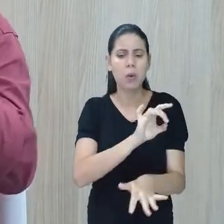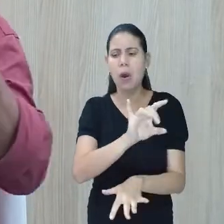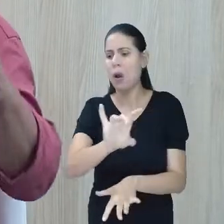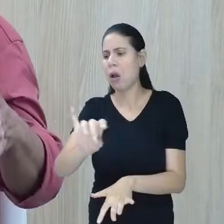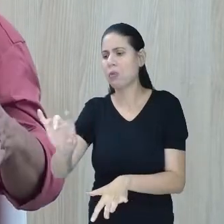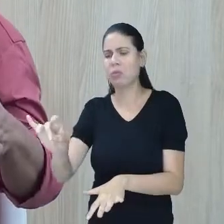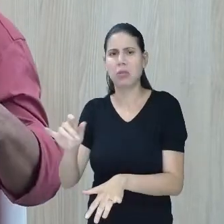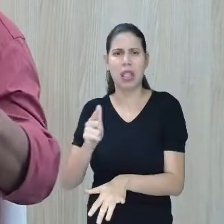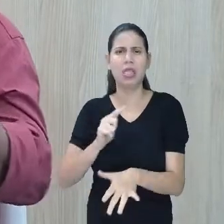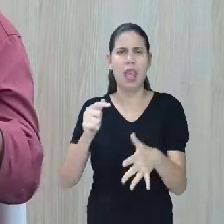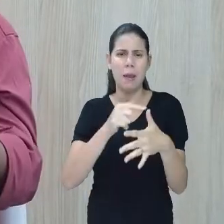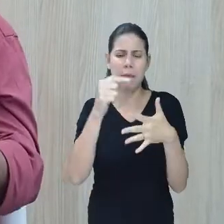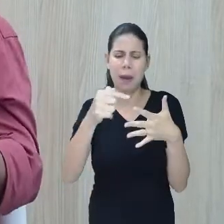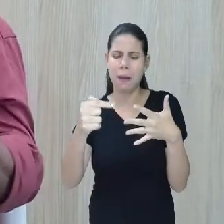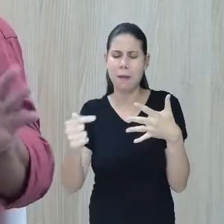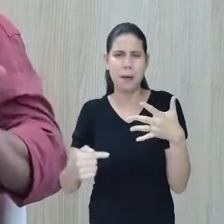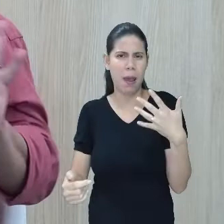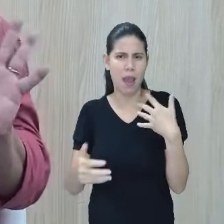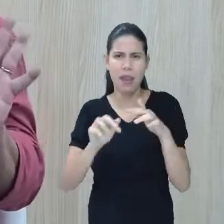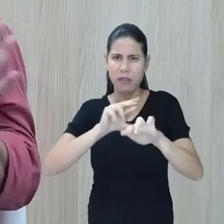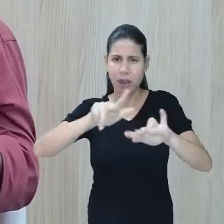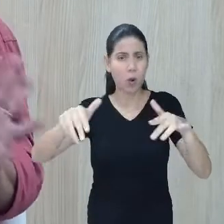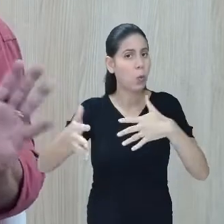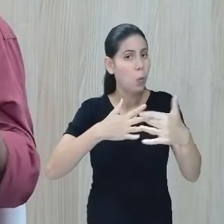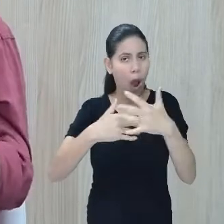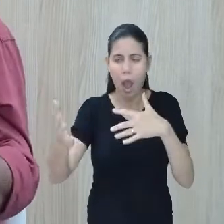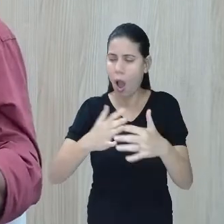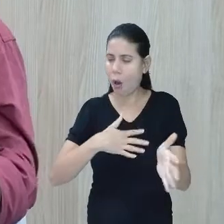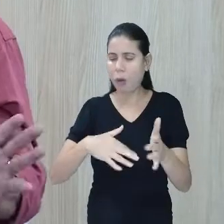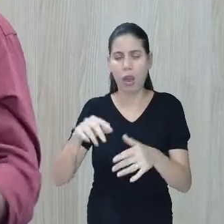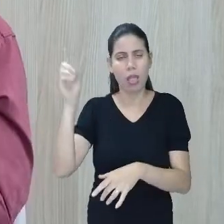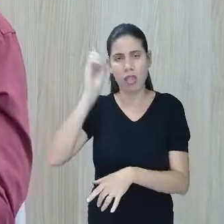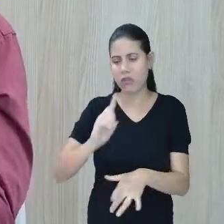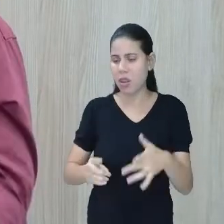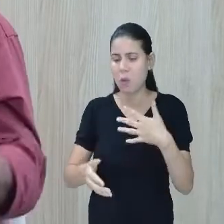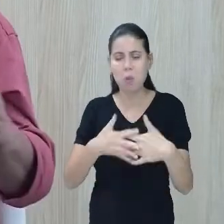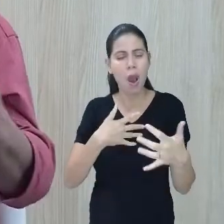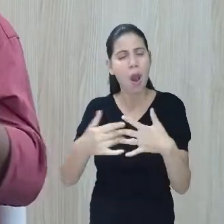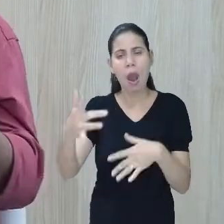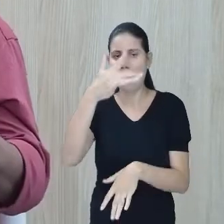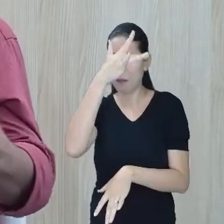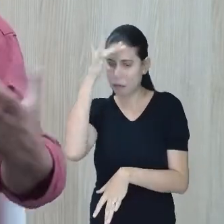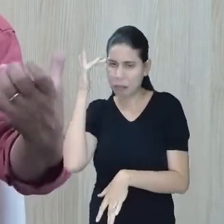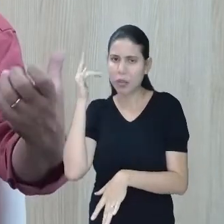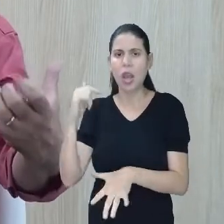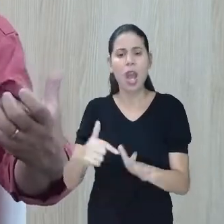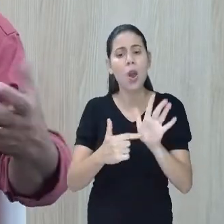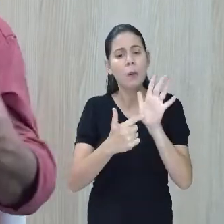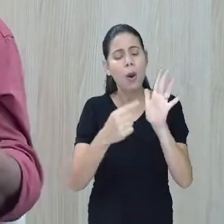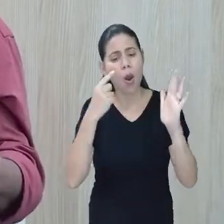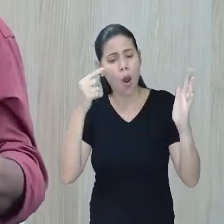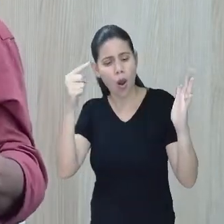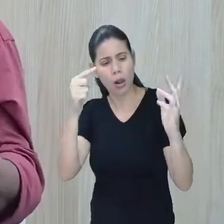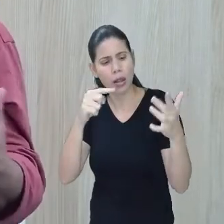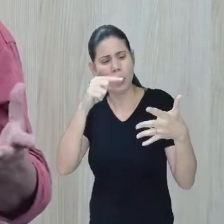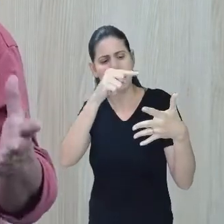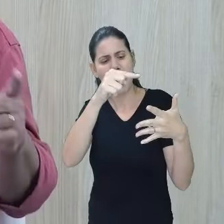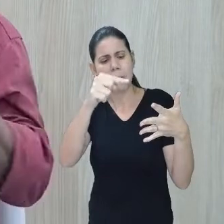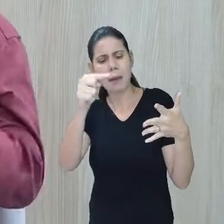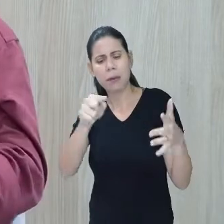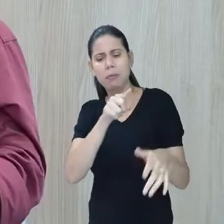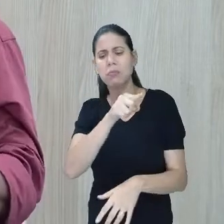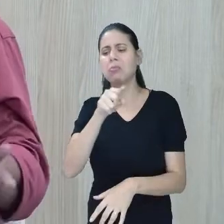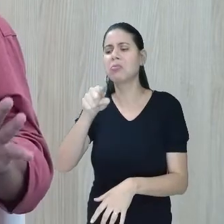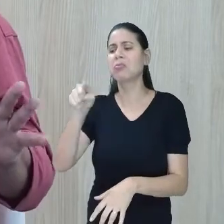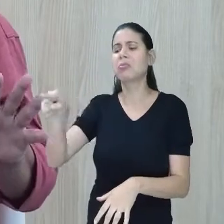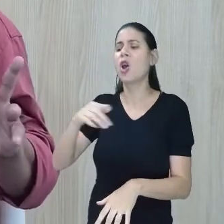alto, sax tenor. Isso para qualquer Pra deficiência, todo né? mundo, Para qualquer pessoa. qualquer pessoa. Sim. Aí eu vou apresentando os instrumentos, pego o violão, tu gosta mais de qual? Eu vou